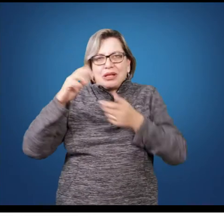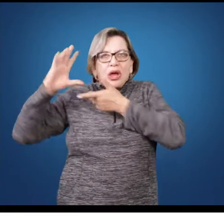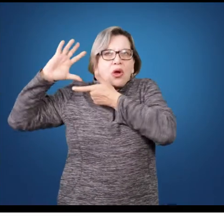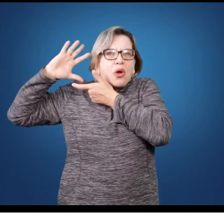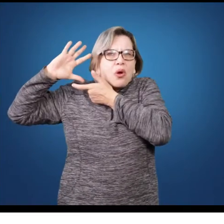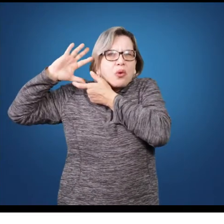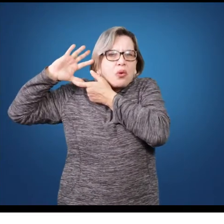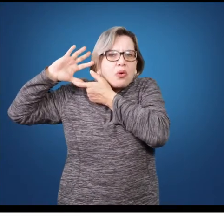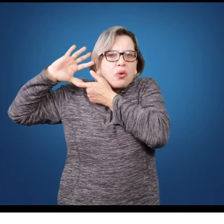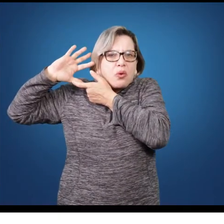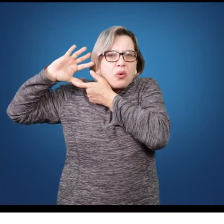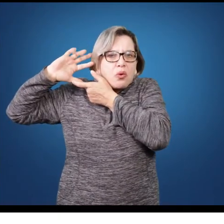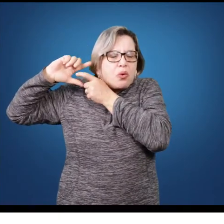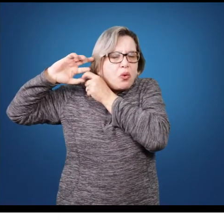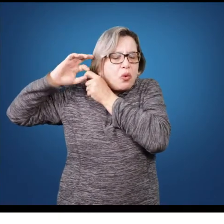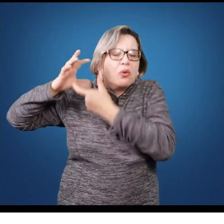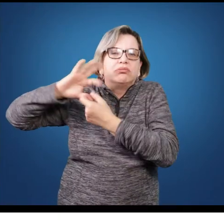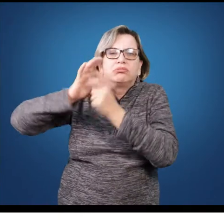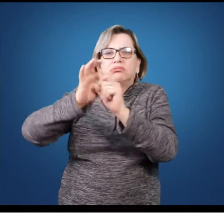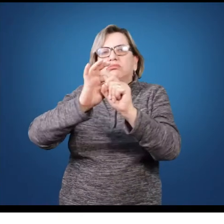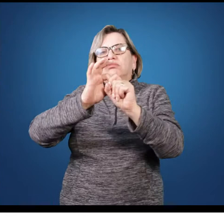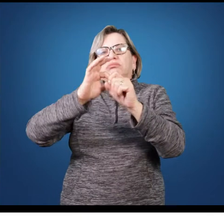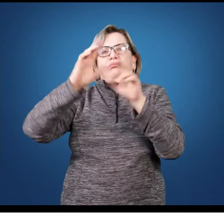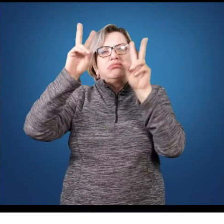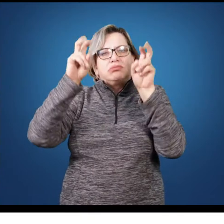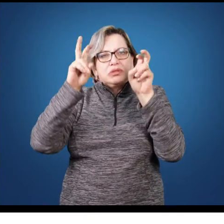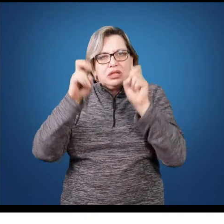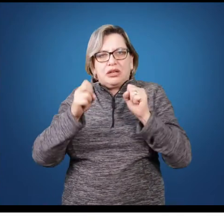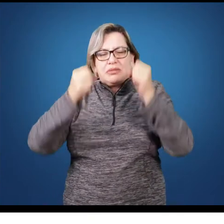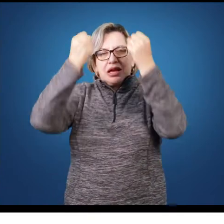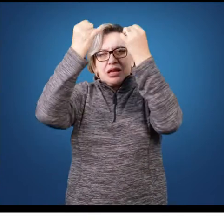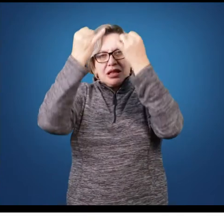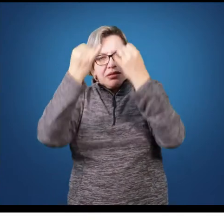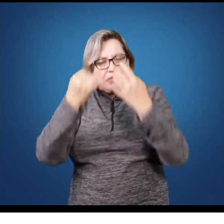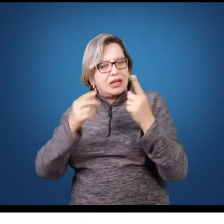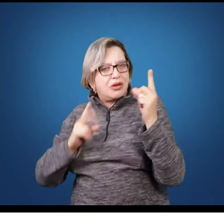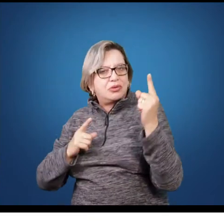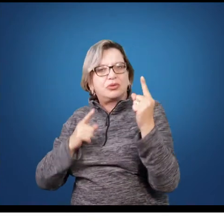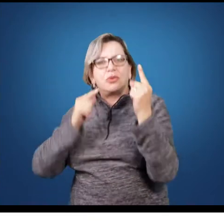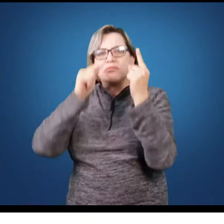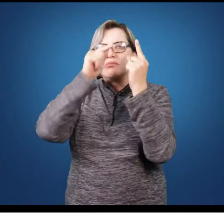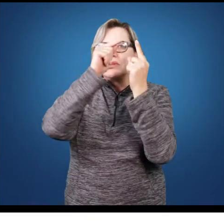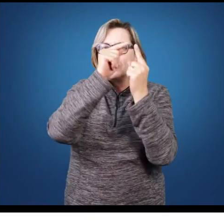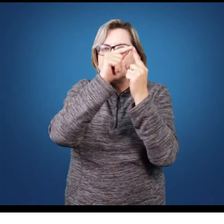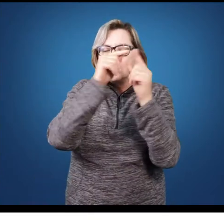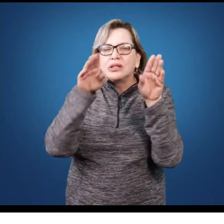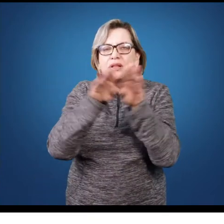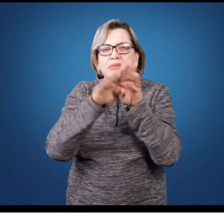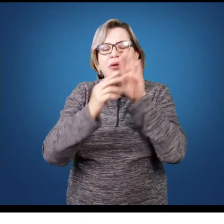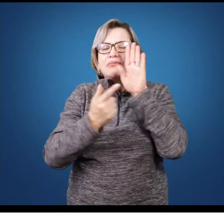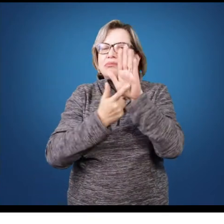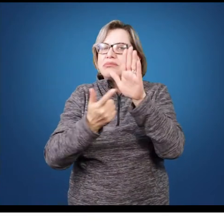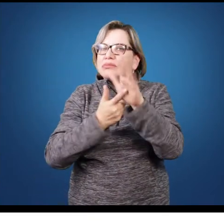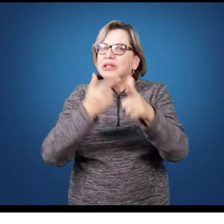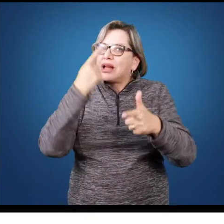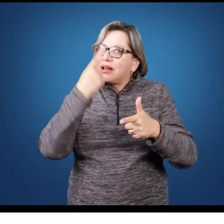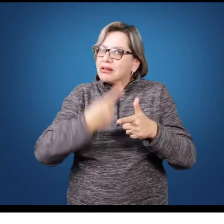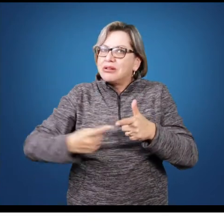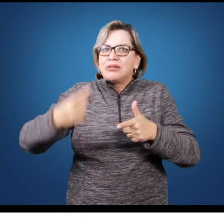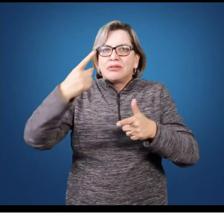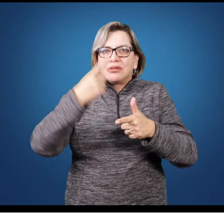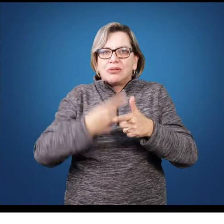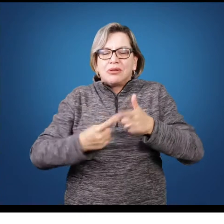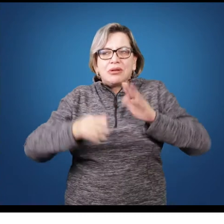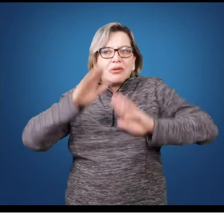contextualizar o tema, descrever os objetivos, a justificativa e a problematização, ou dependendo do tipo